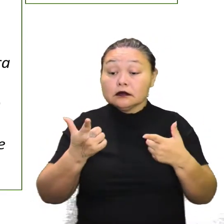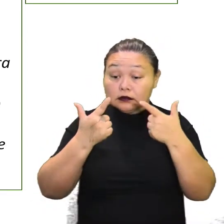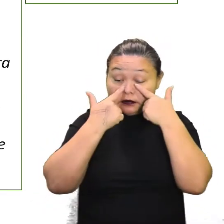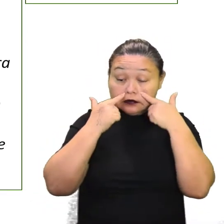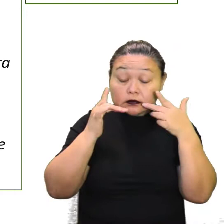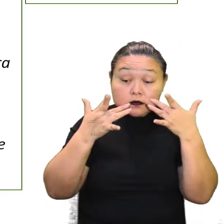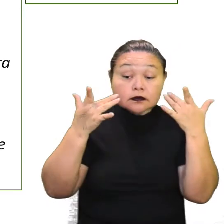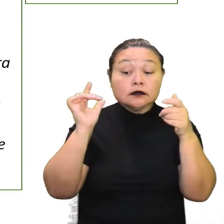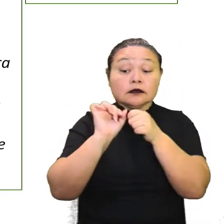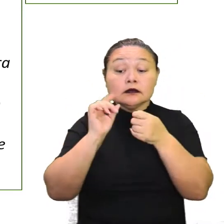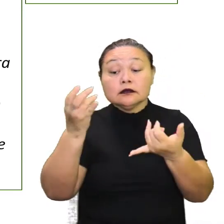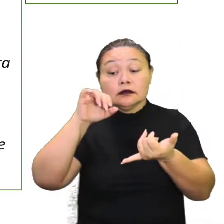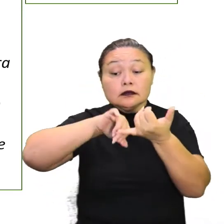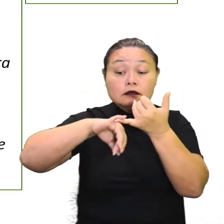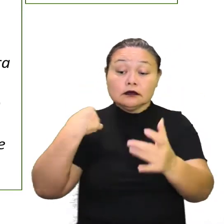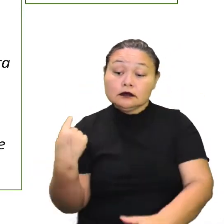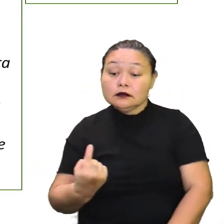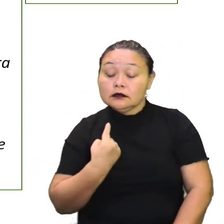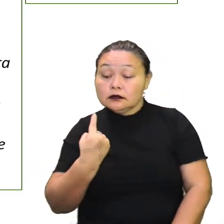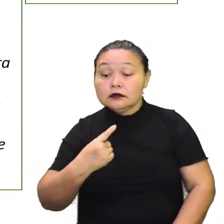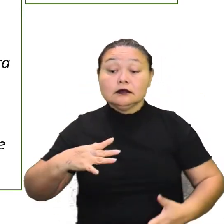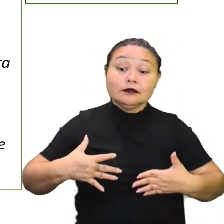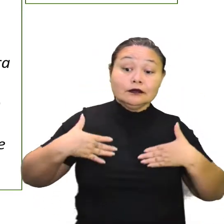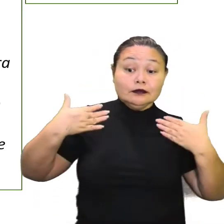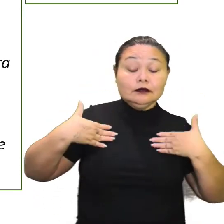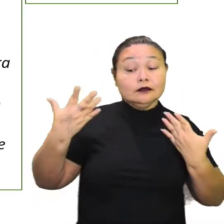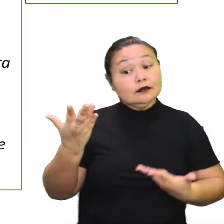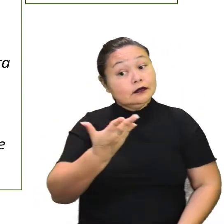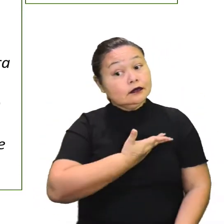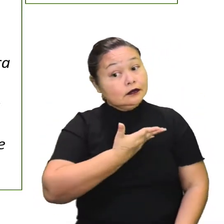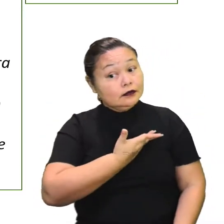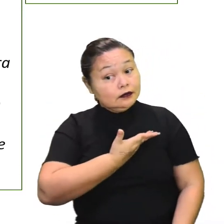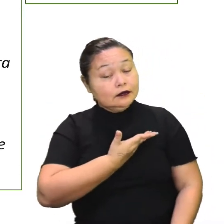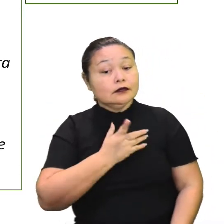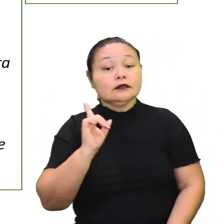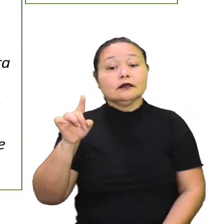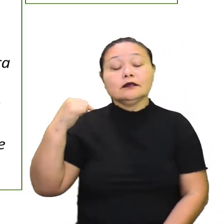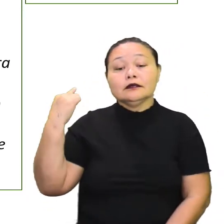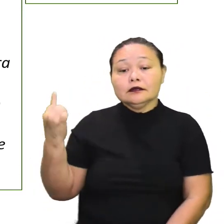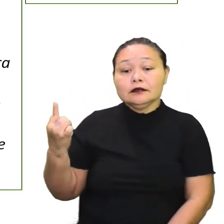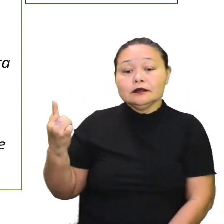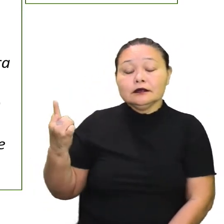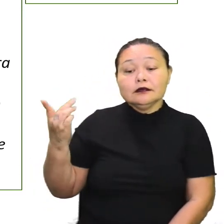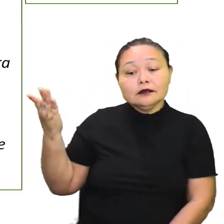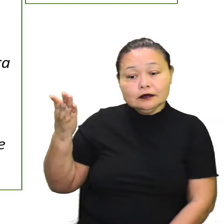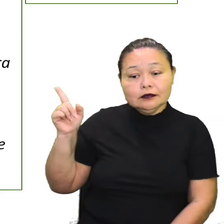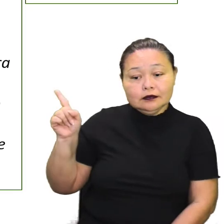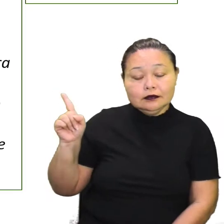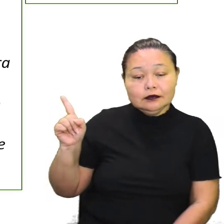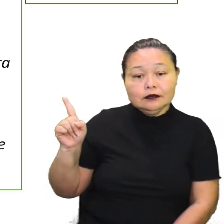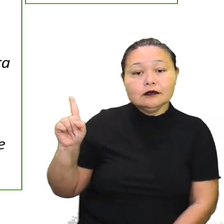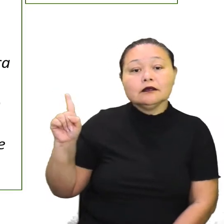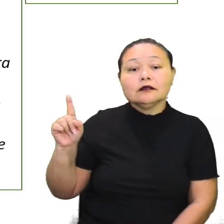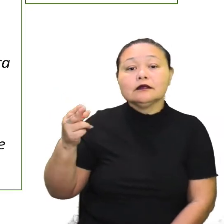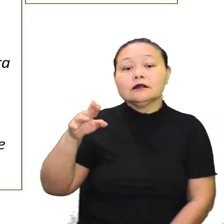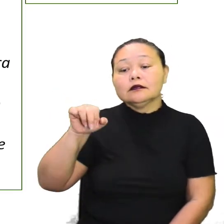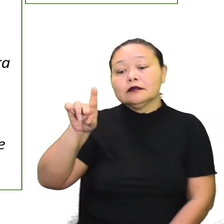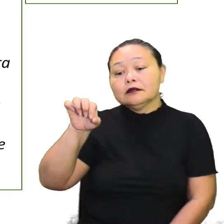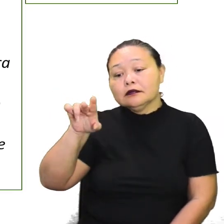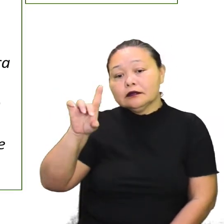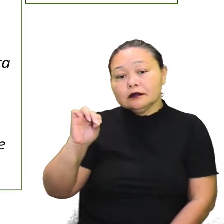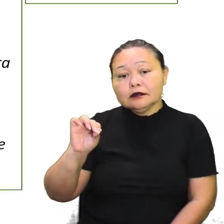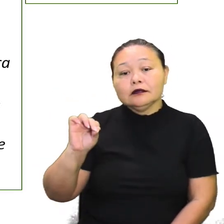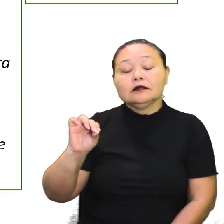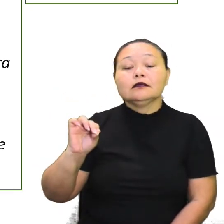drama, né, amante, sozinho, contente, amigo. E nós vamos ter agora, né, Eduardo e